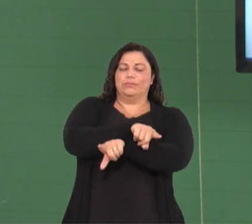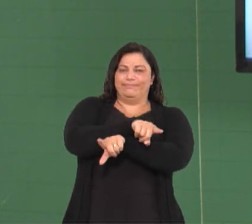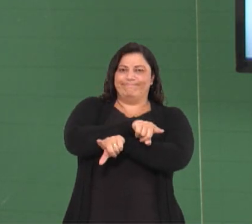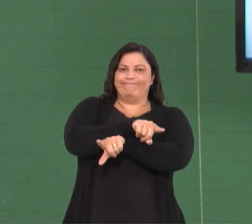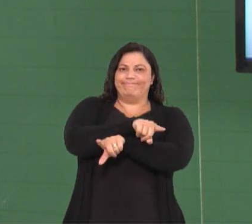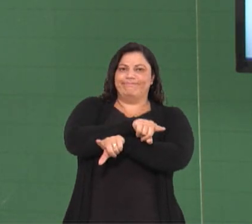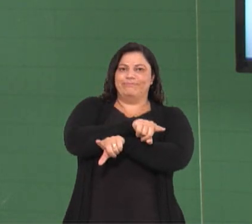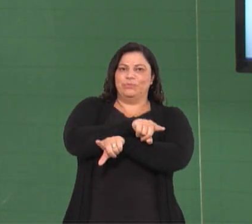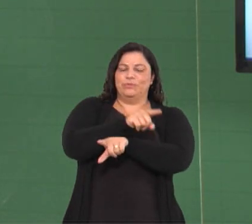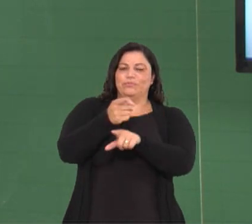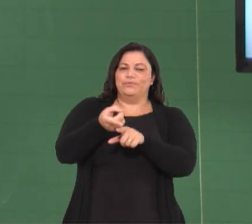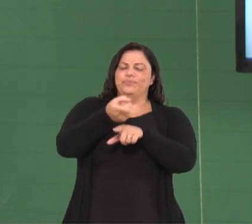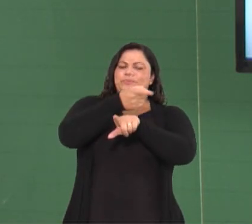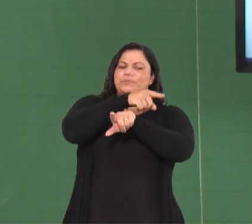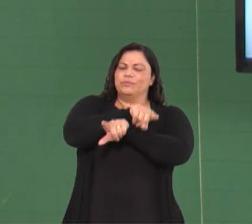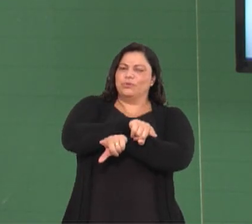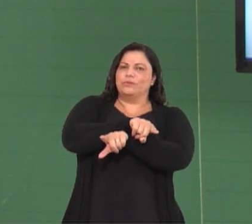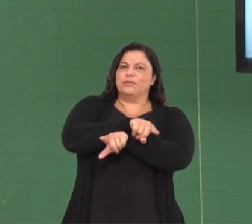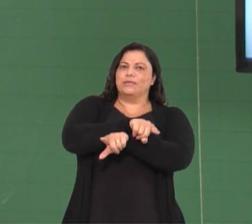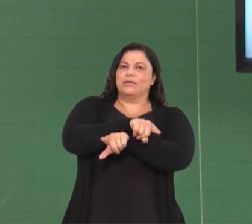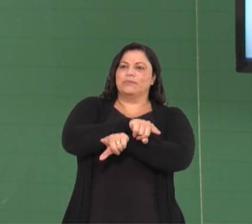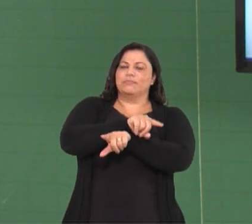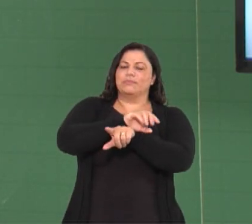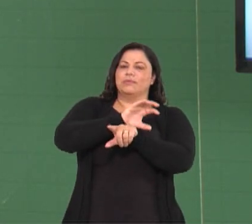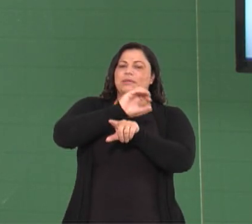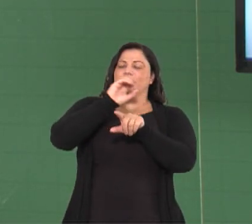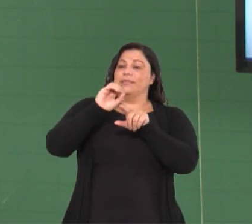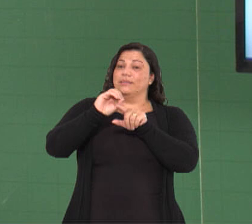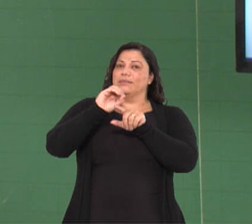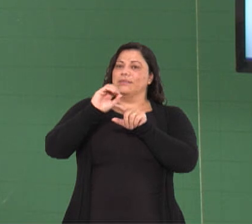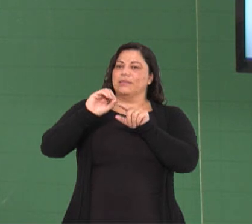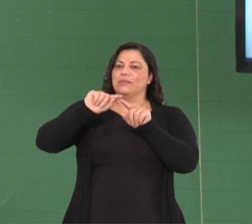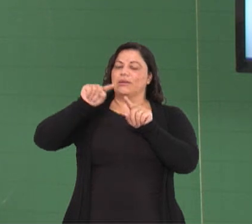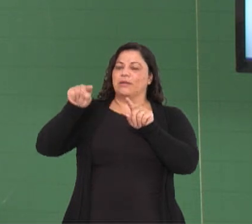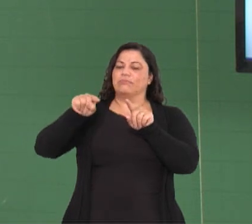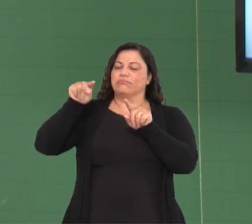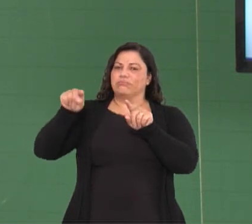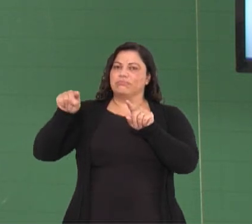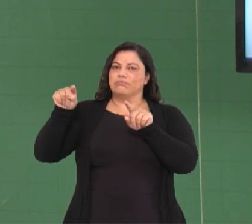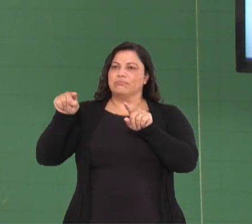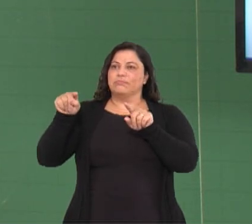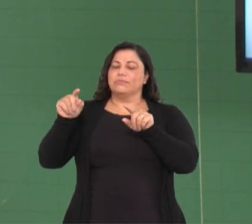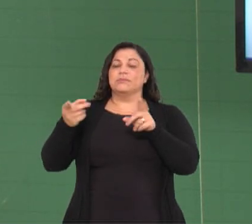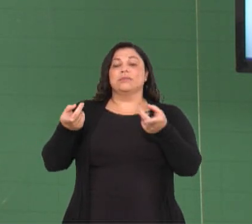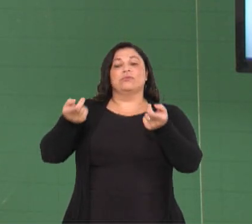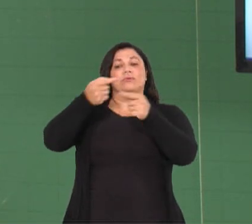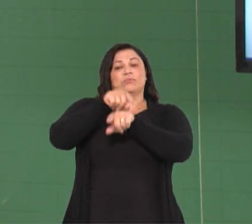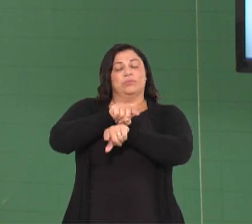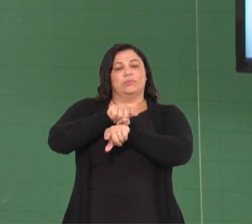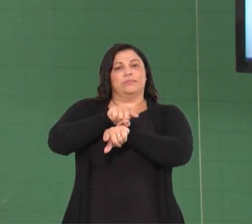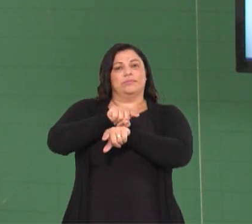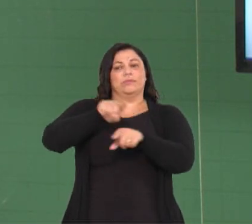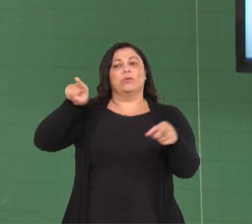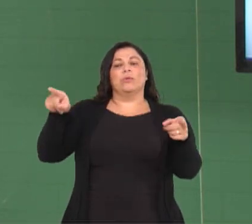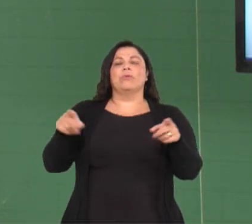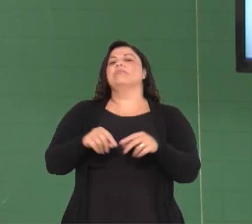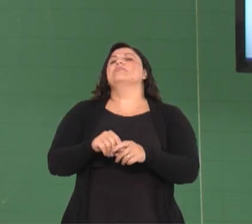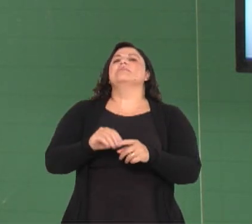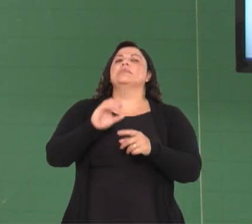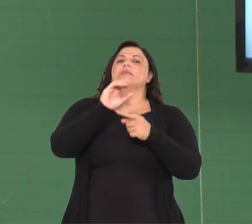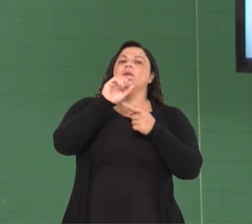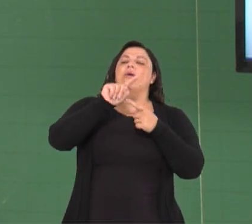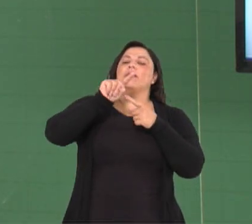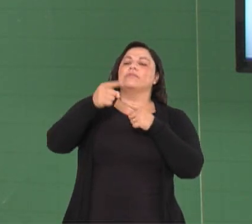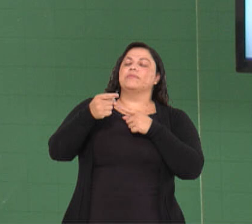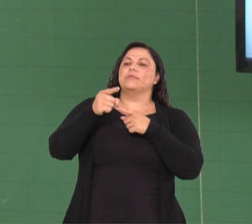de casas que a vírgula passar para a esquerda adiciona-se ao expoente. Se fosse o contrário, a regra seria oposta. Vírgula passou